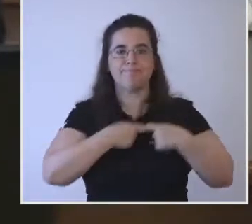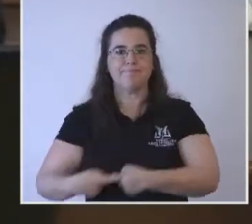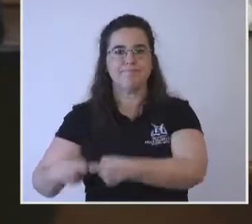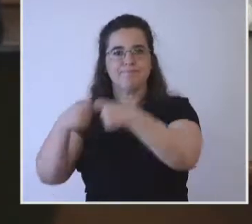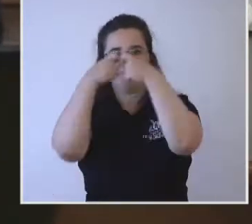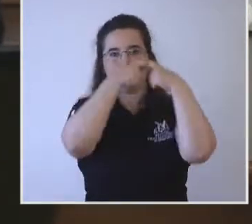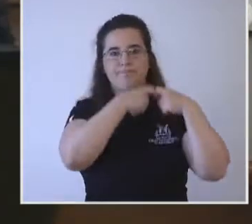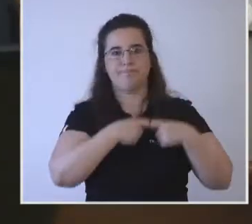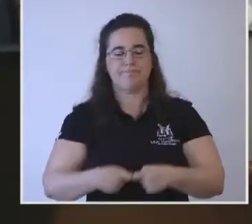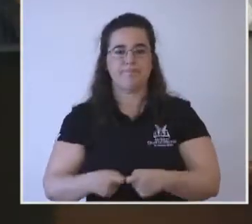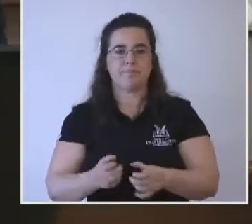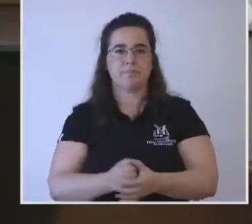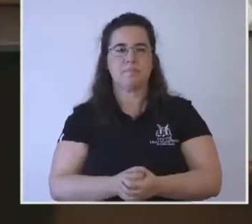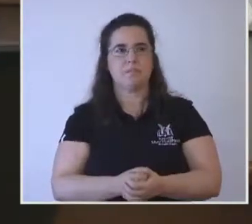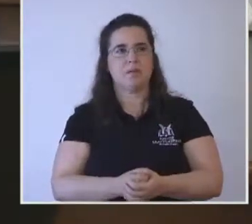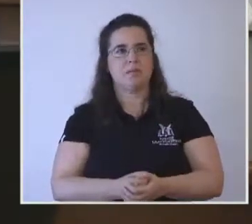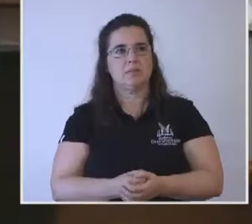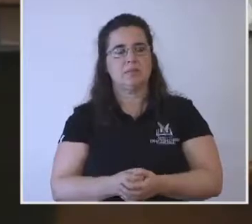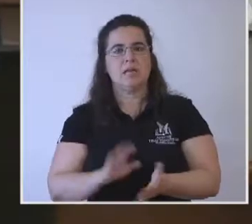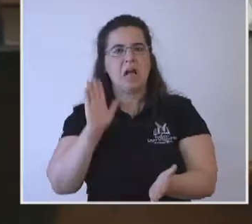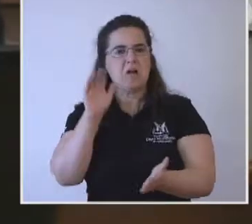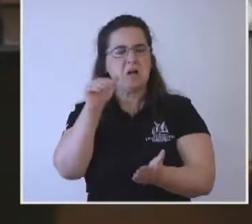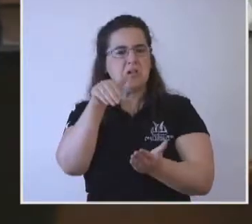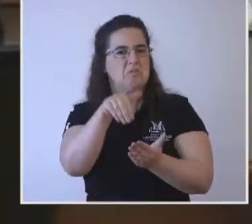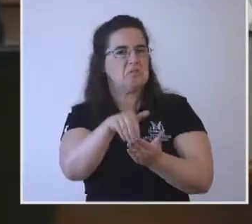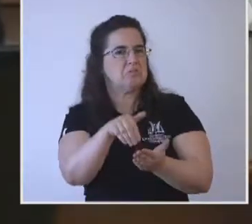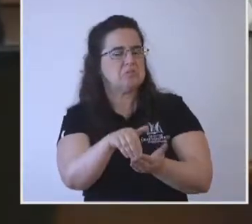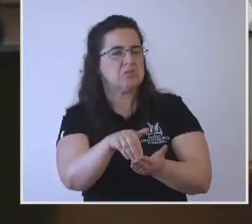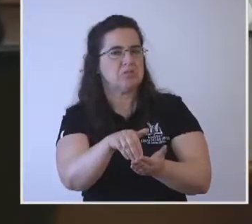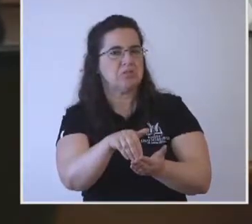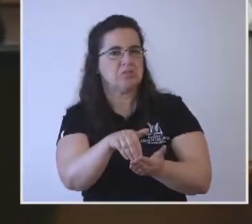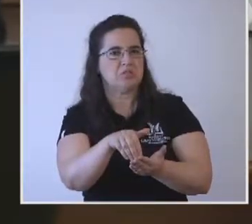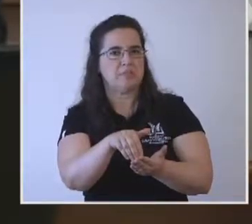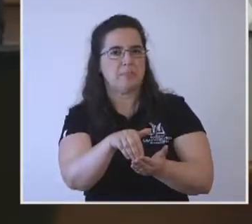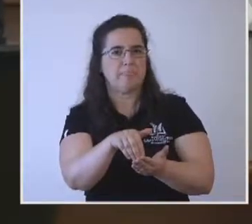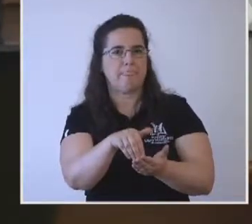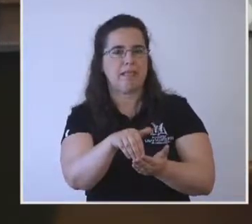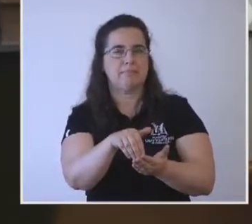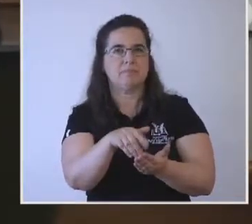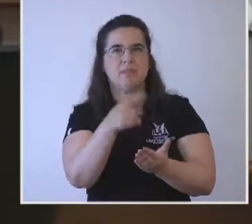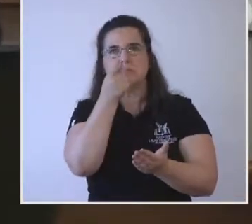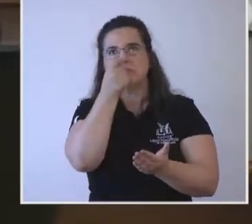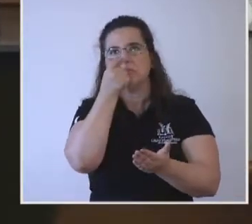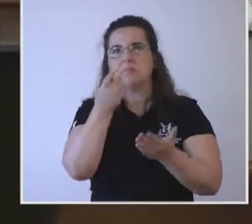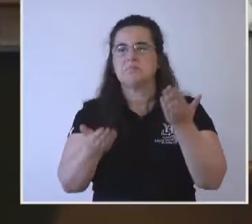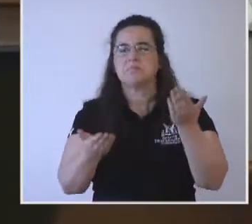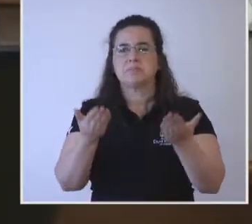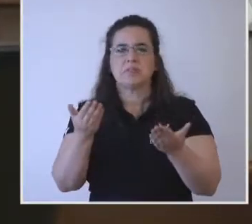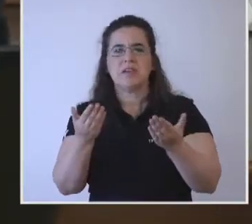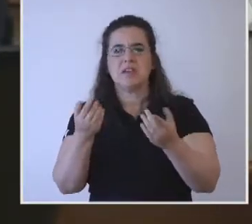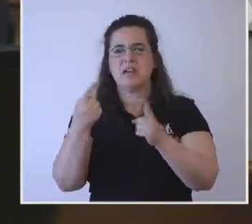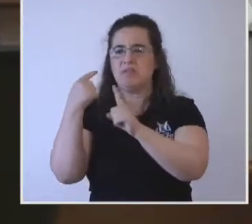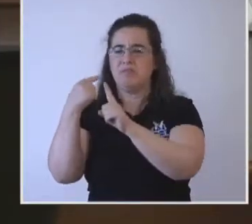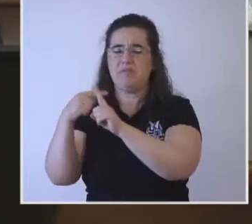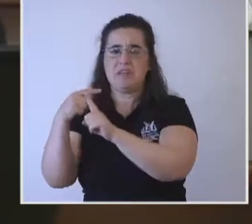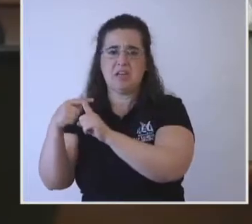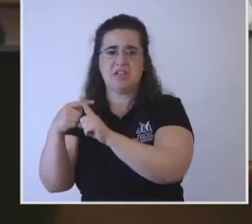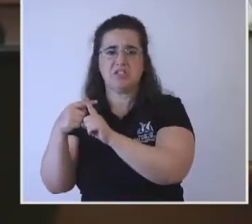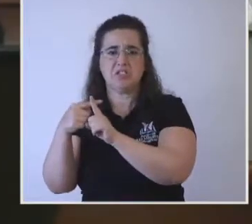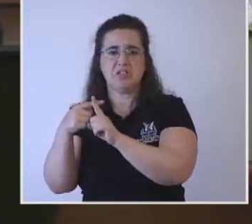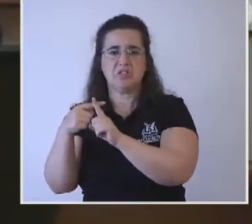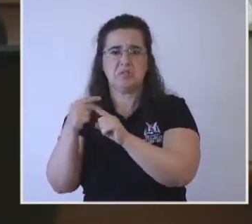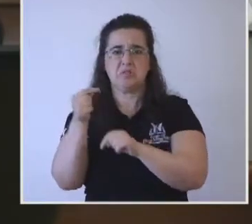E é engraçado, vão ver que é uma das conclusões, não há aparentemente uma grande vantagem entre os não